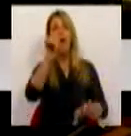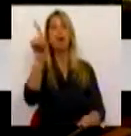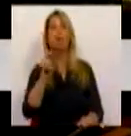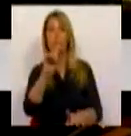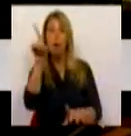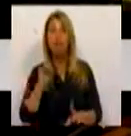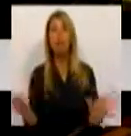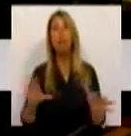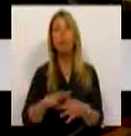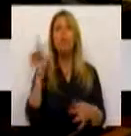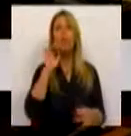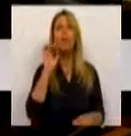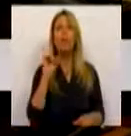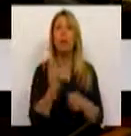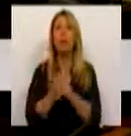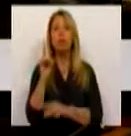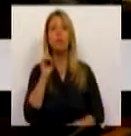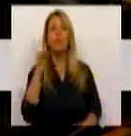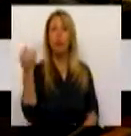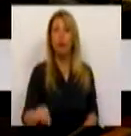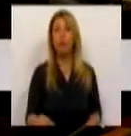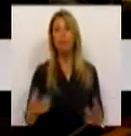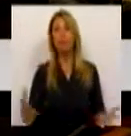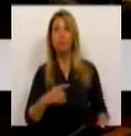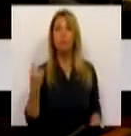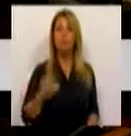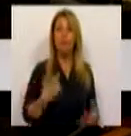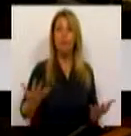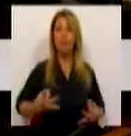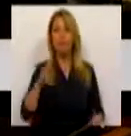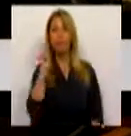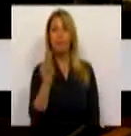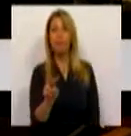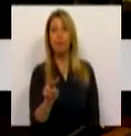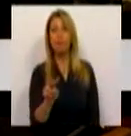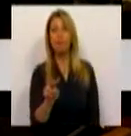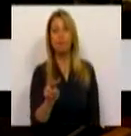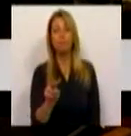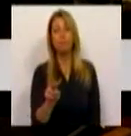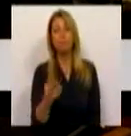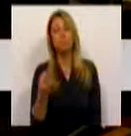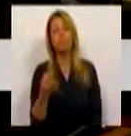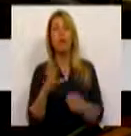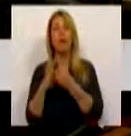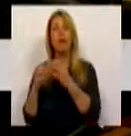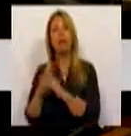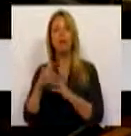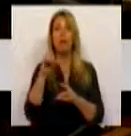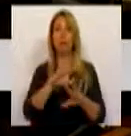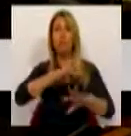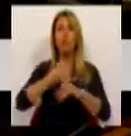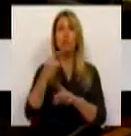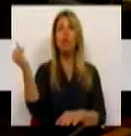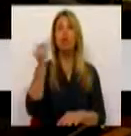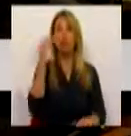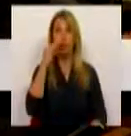qualidade dos ativos. E na questão da qualidade dos ativos, nós temos vindo a ver que quer a Caixa Geral de Depósitos, quer as outras